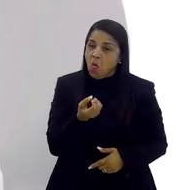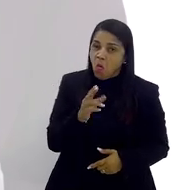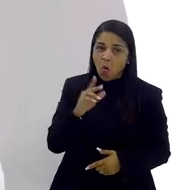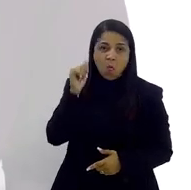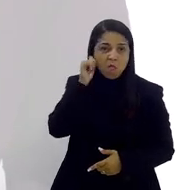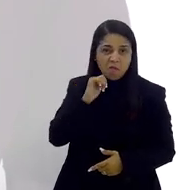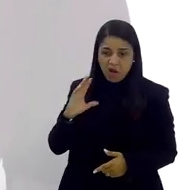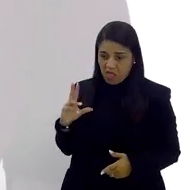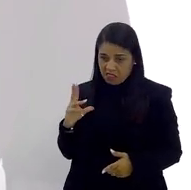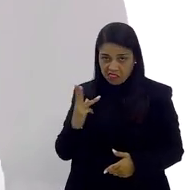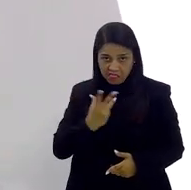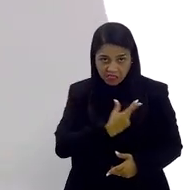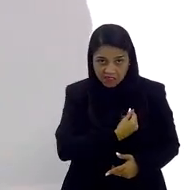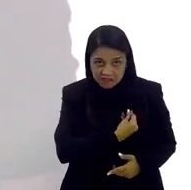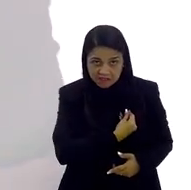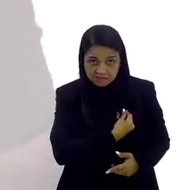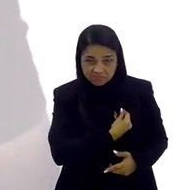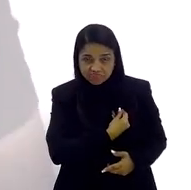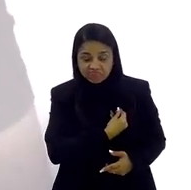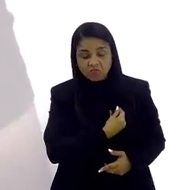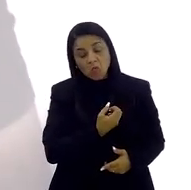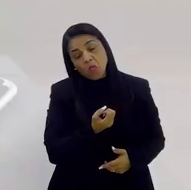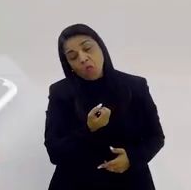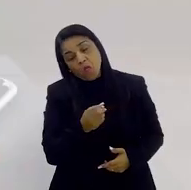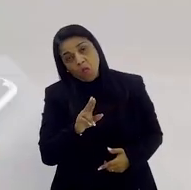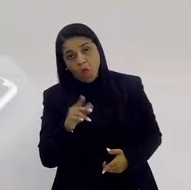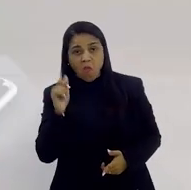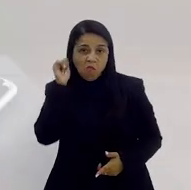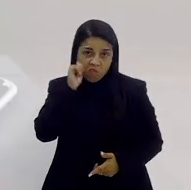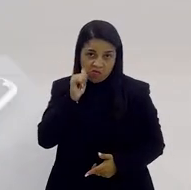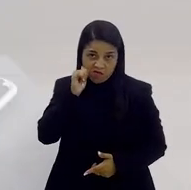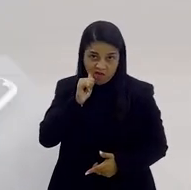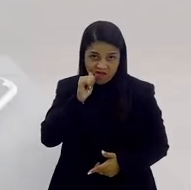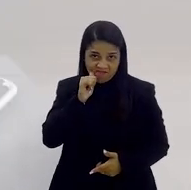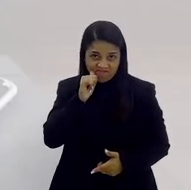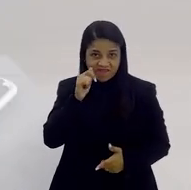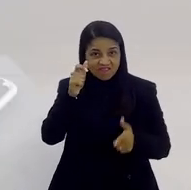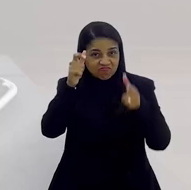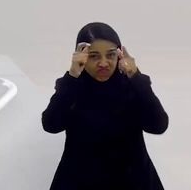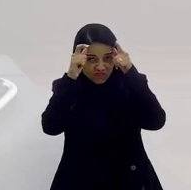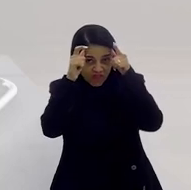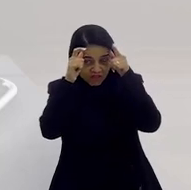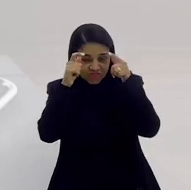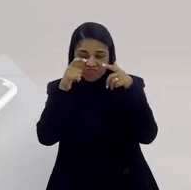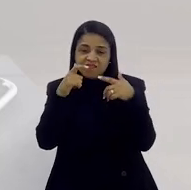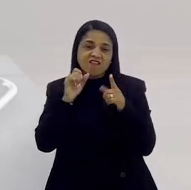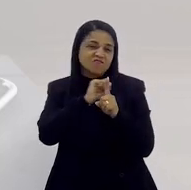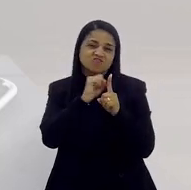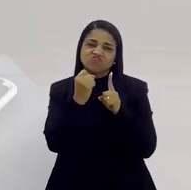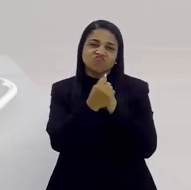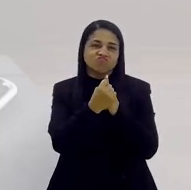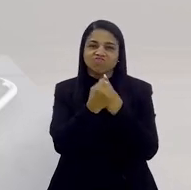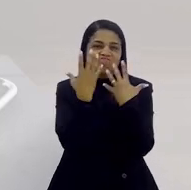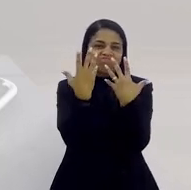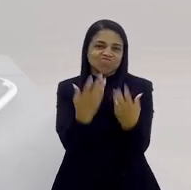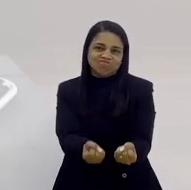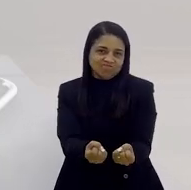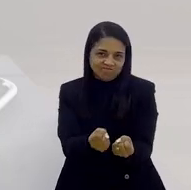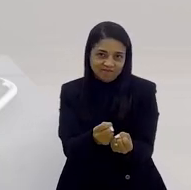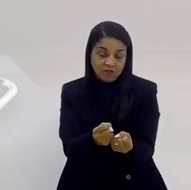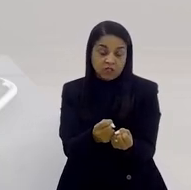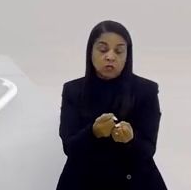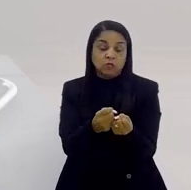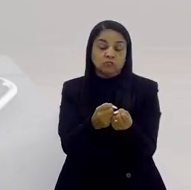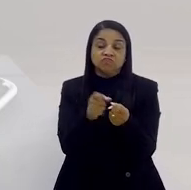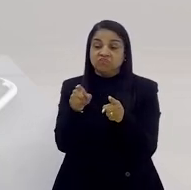fosse uma mulher ele não as pessoas a sociedade não ouviria então vocês